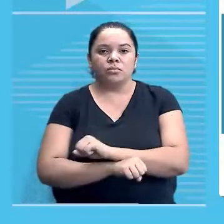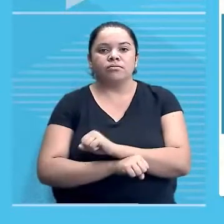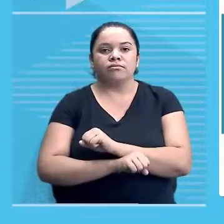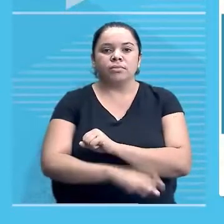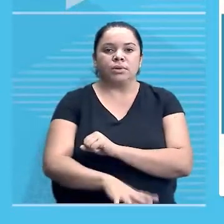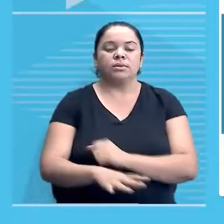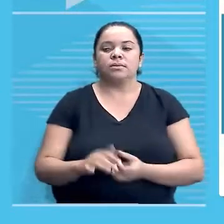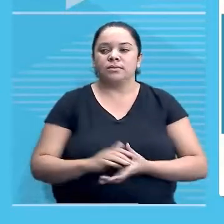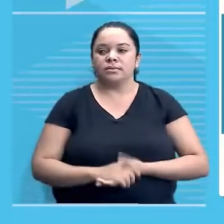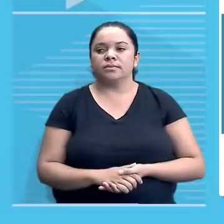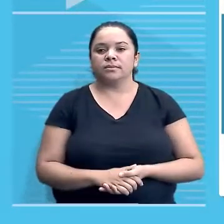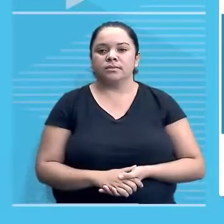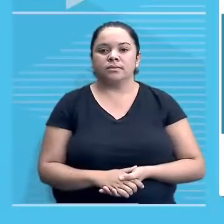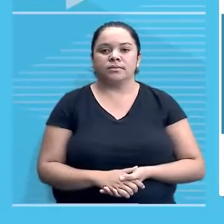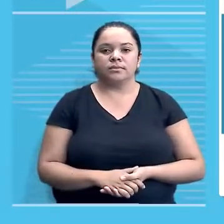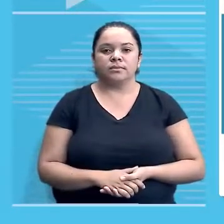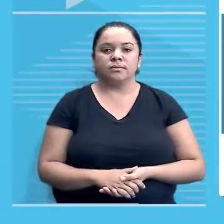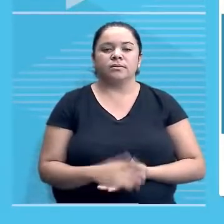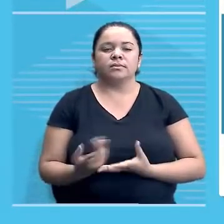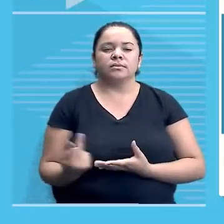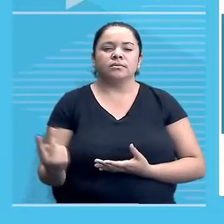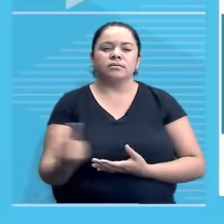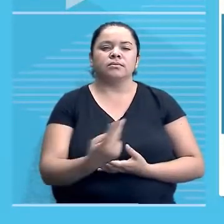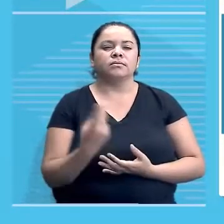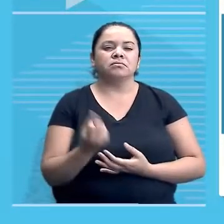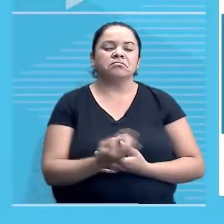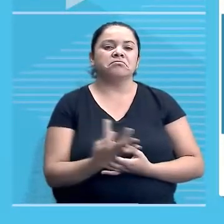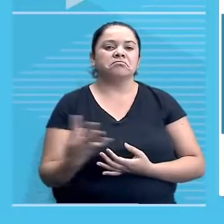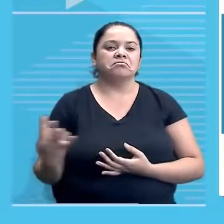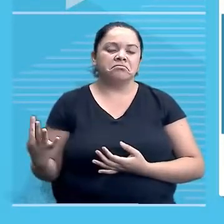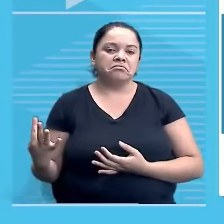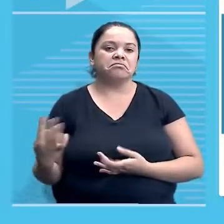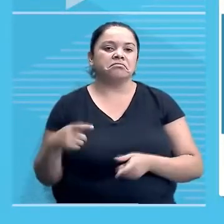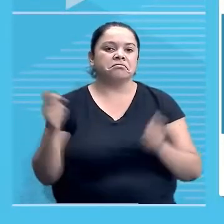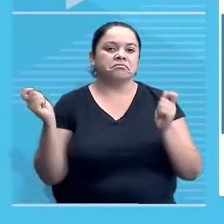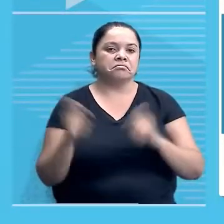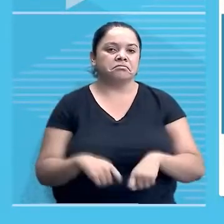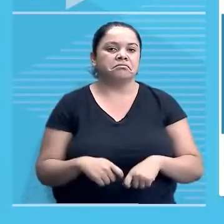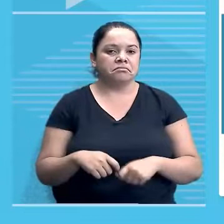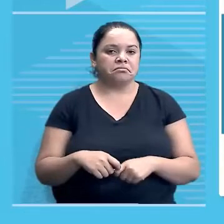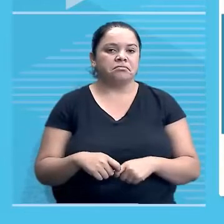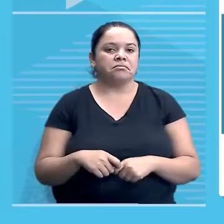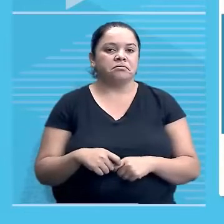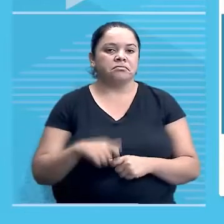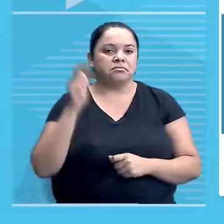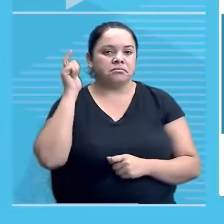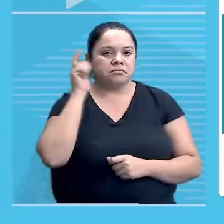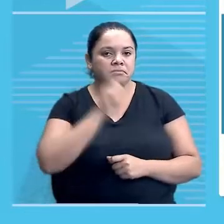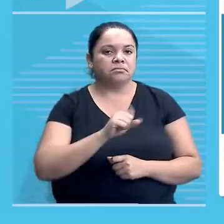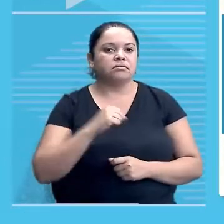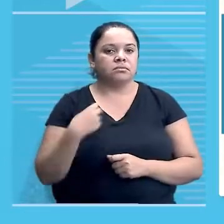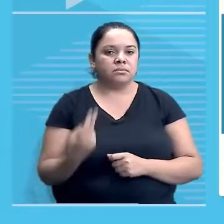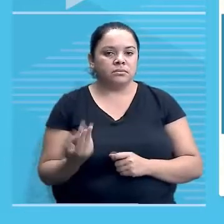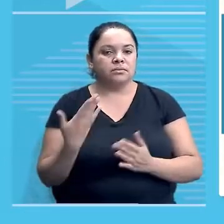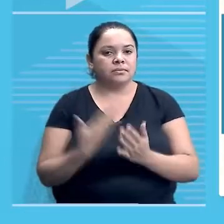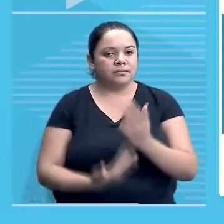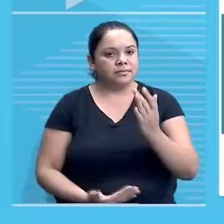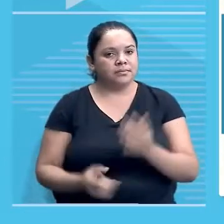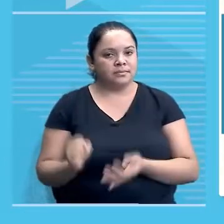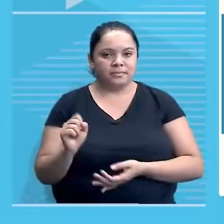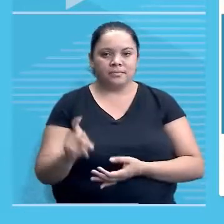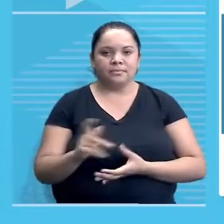aí eu vou querer saber esse valor, quanto de calor eu vou poder ganhar ou perder,